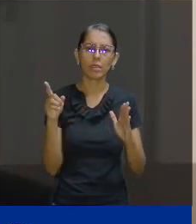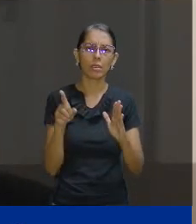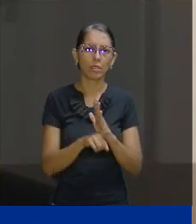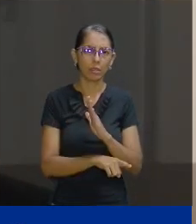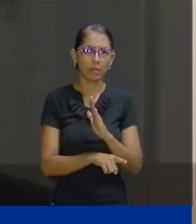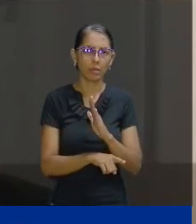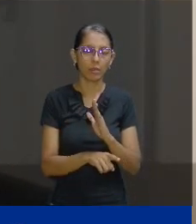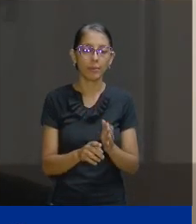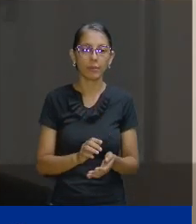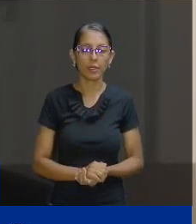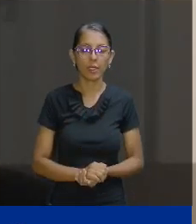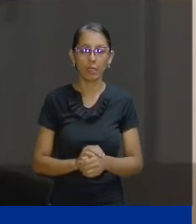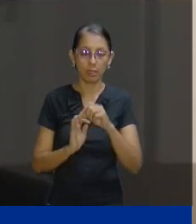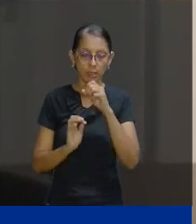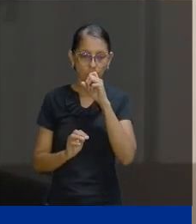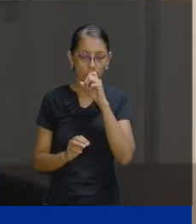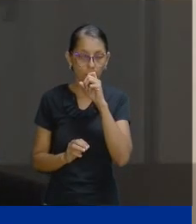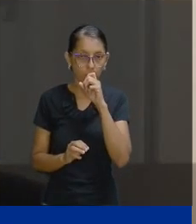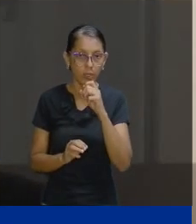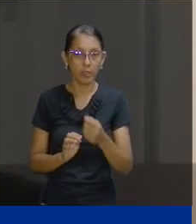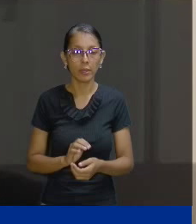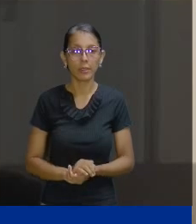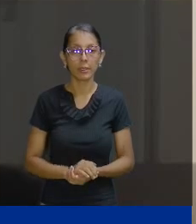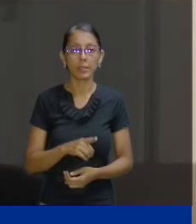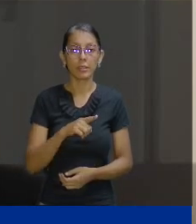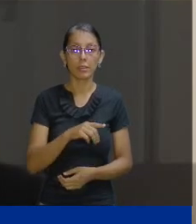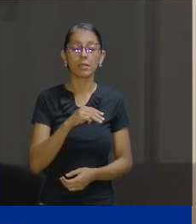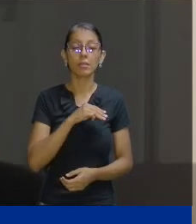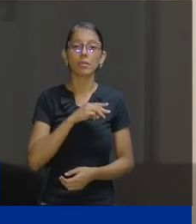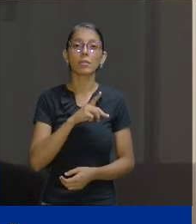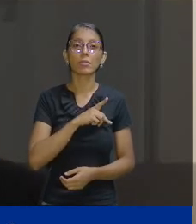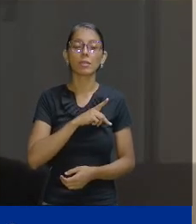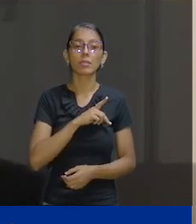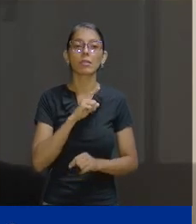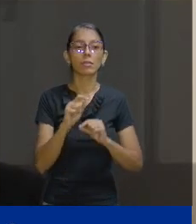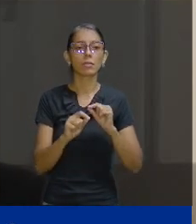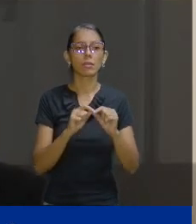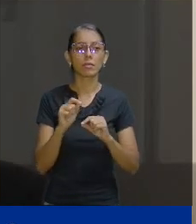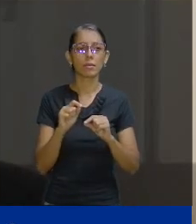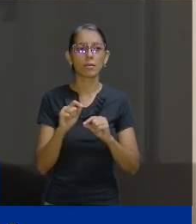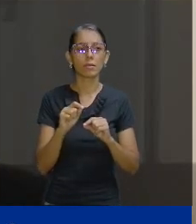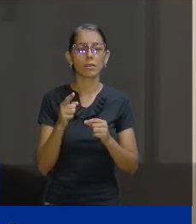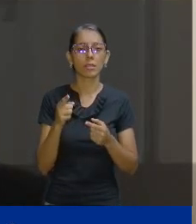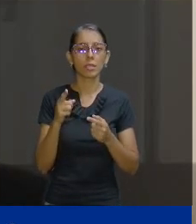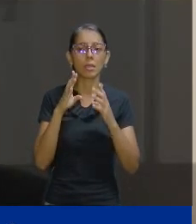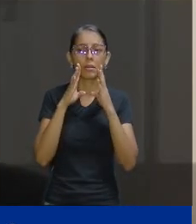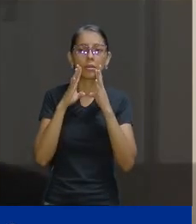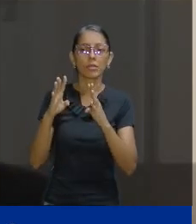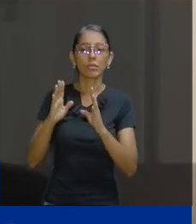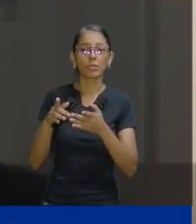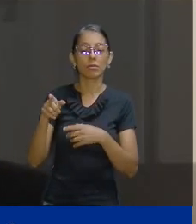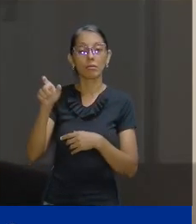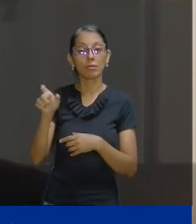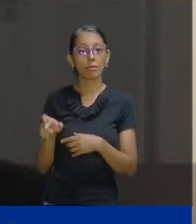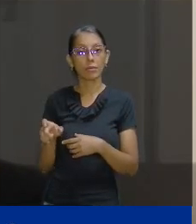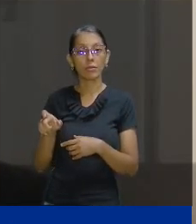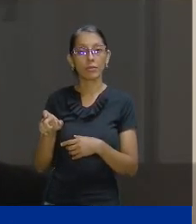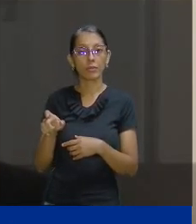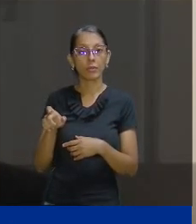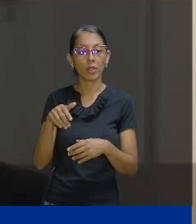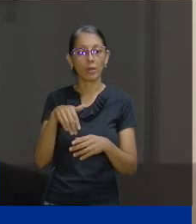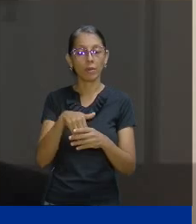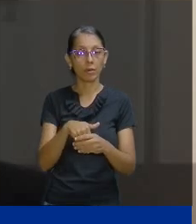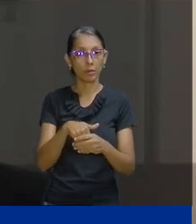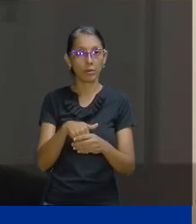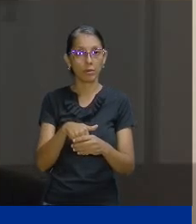supostos transportados eleitores? Como bem colocou o Ministério Público para fazer essa prova que era fundamental do fim especial